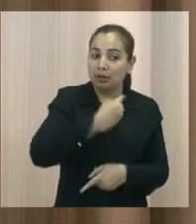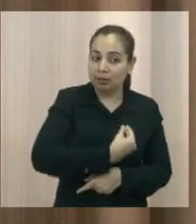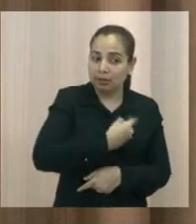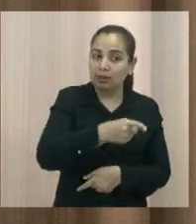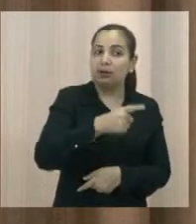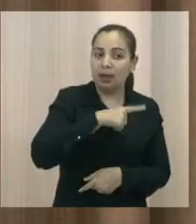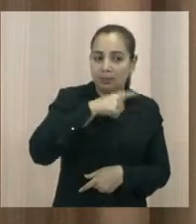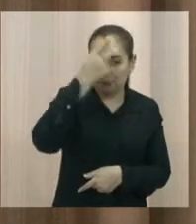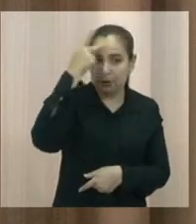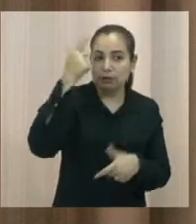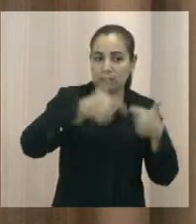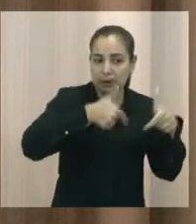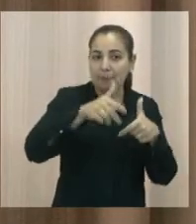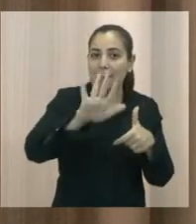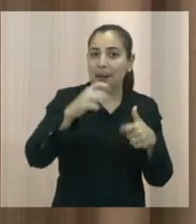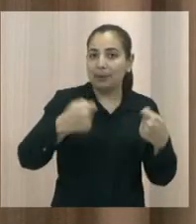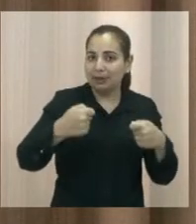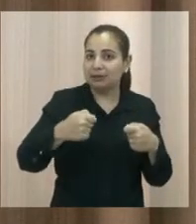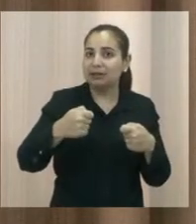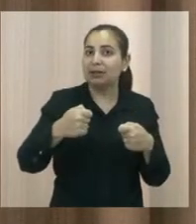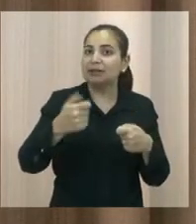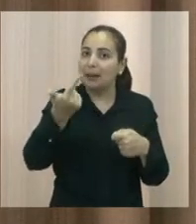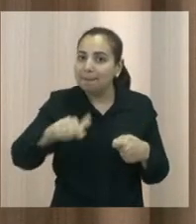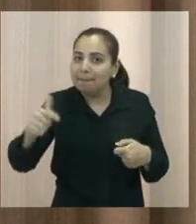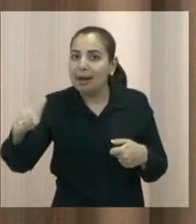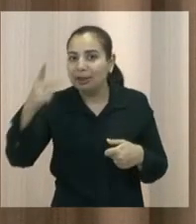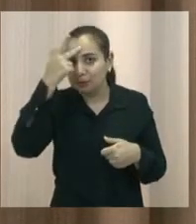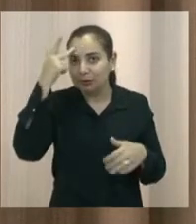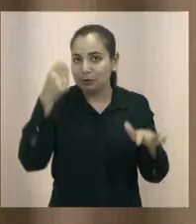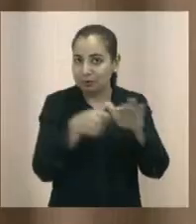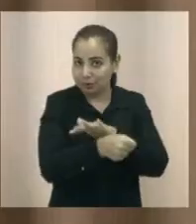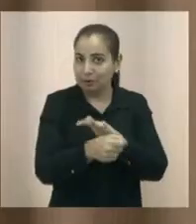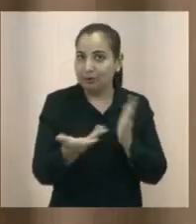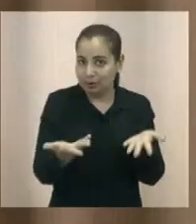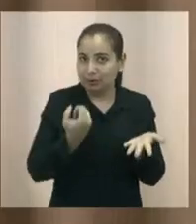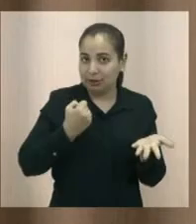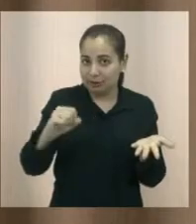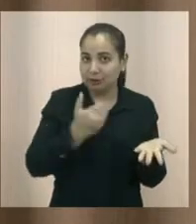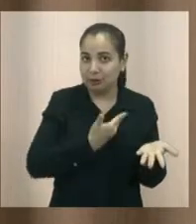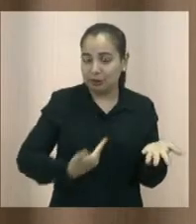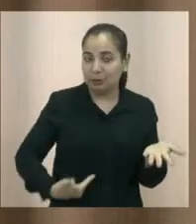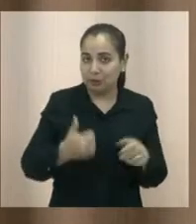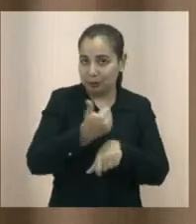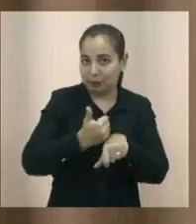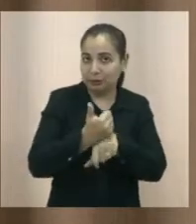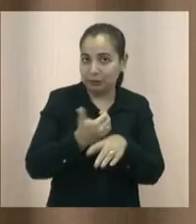E isso depende só de orçamento, doutora Elizabeth? Depende